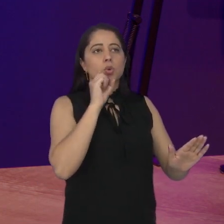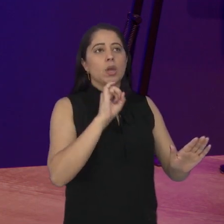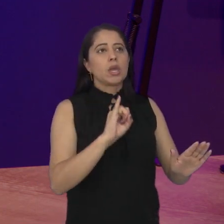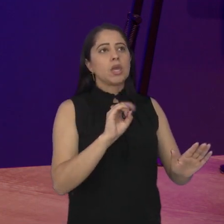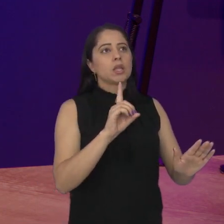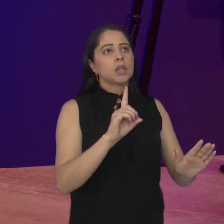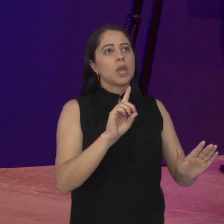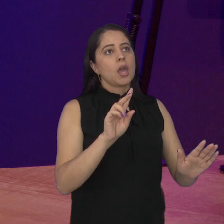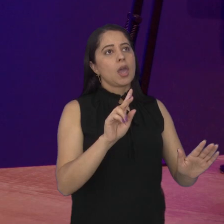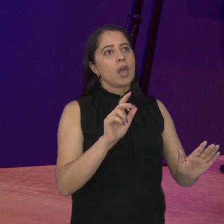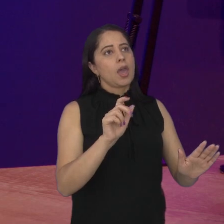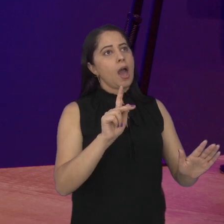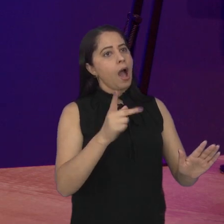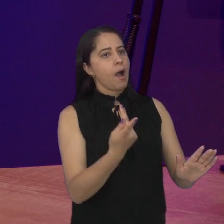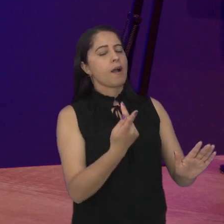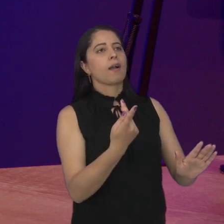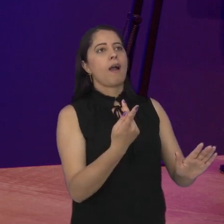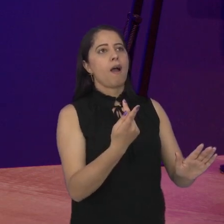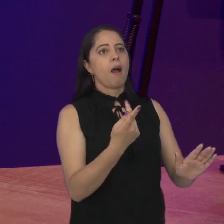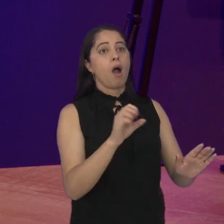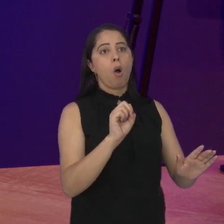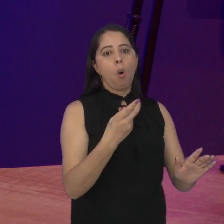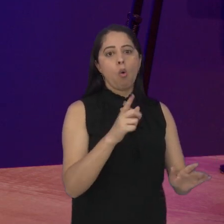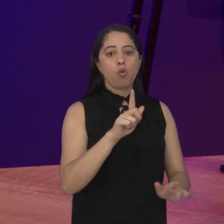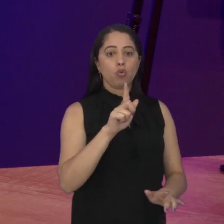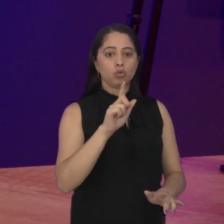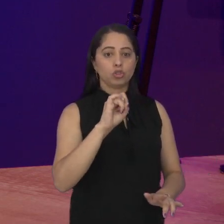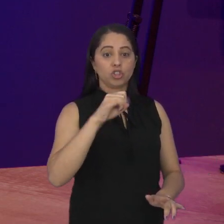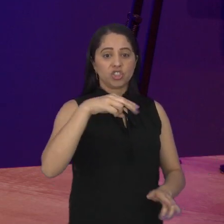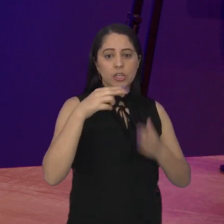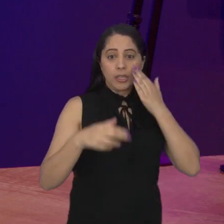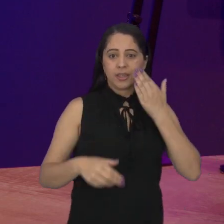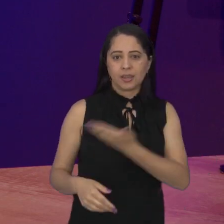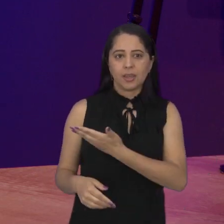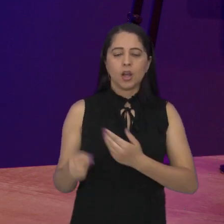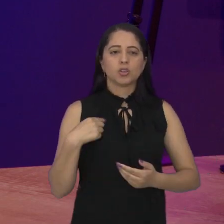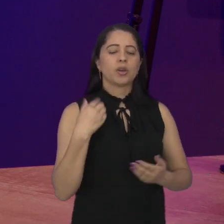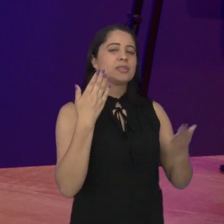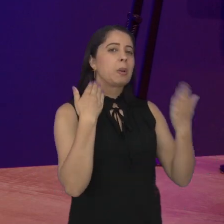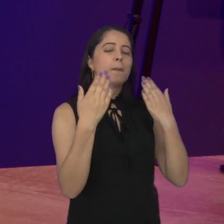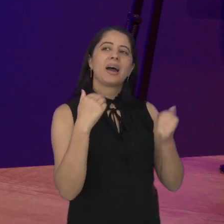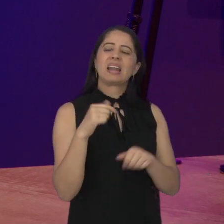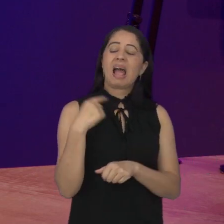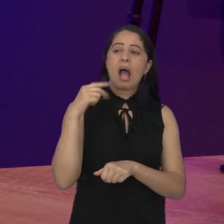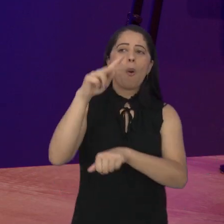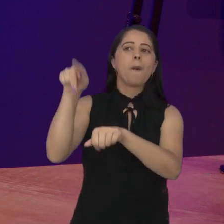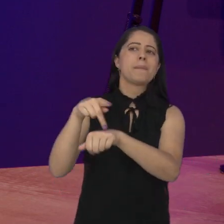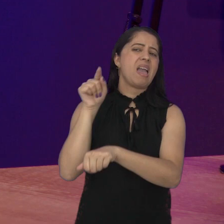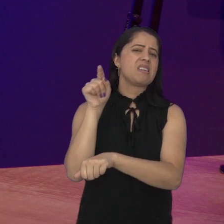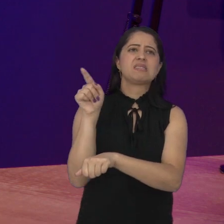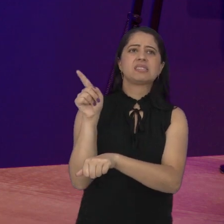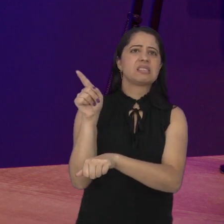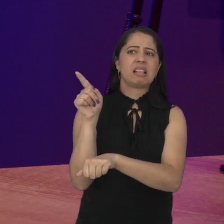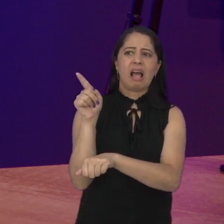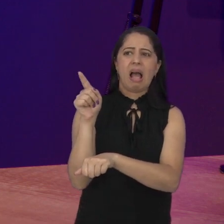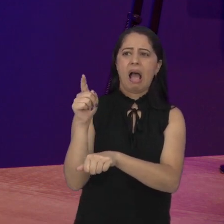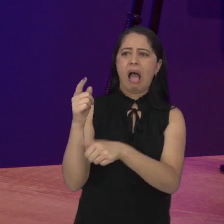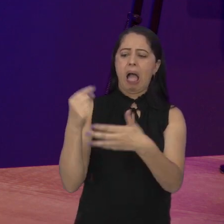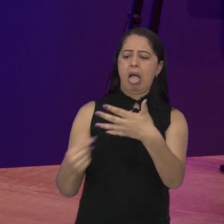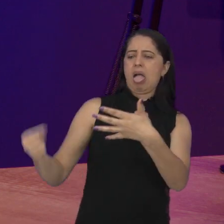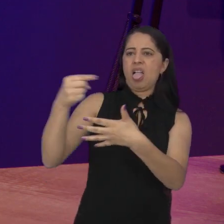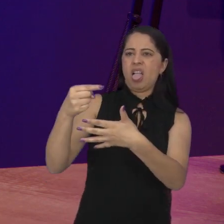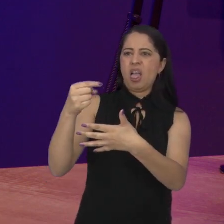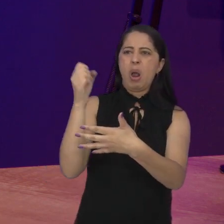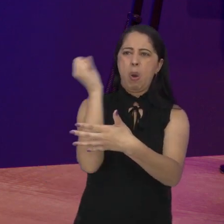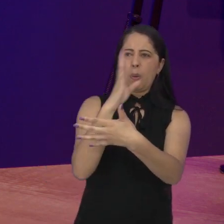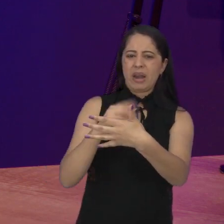fala de IDH, índice Gini, a gente se compara muito, então a gente olha para outros países e fala, nossa, mas que vergonha,